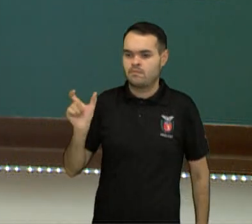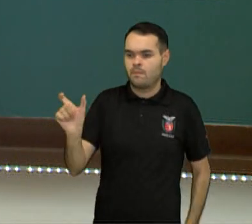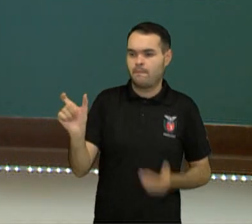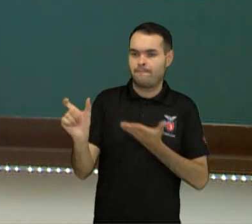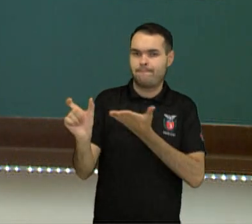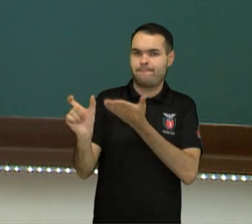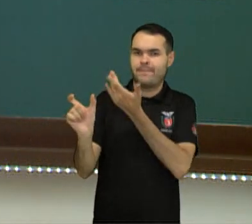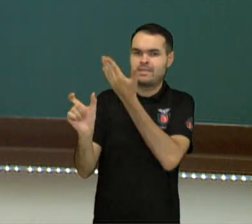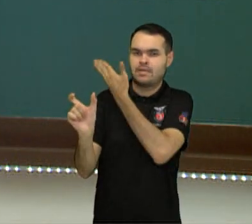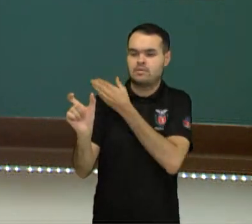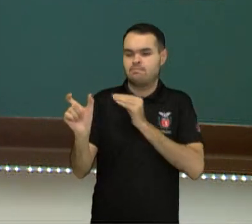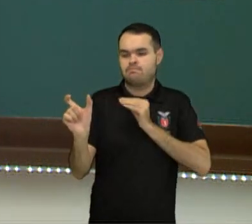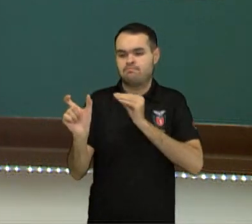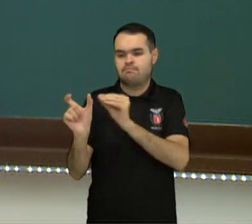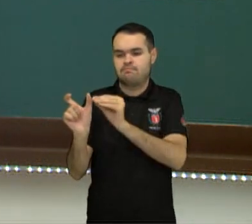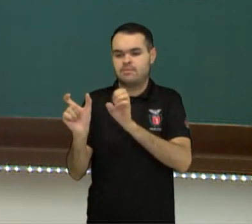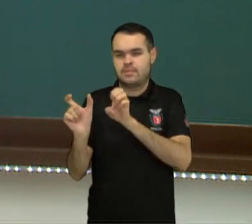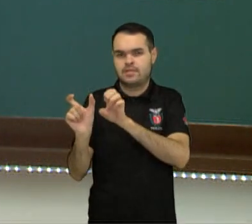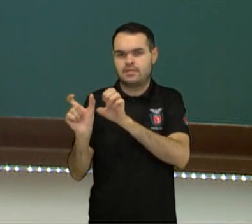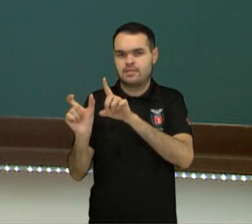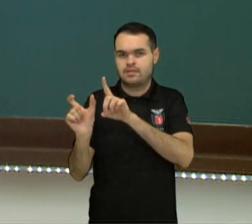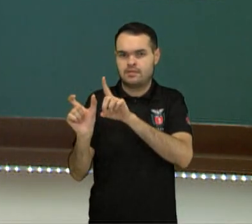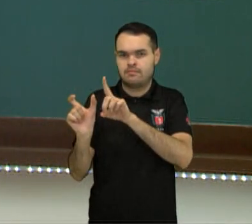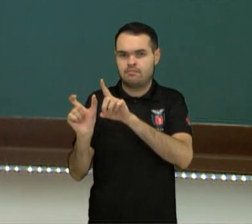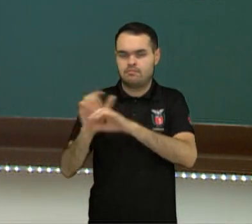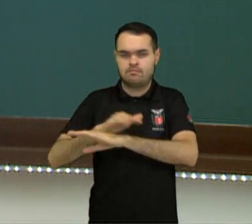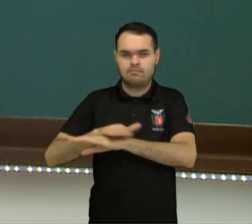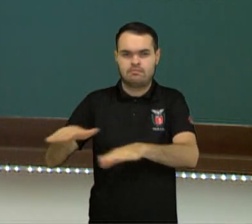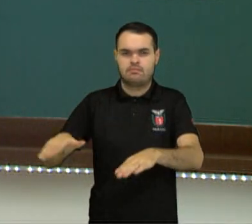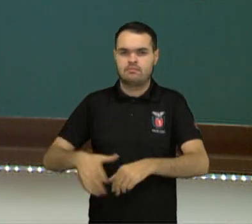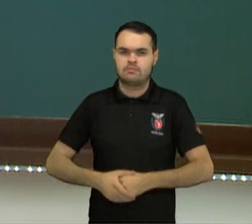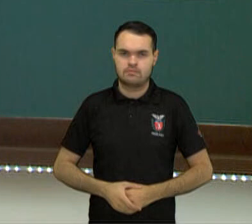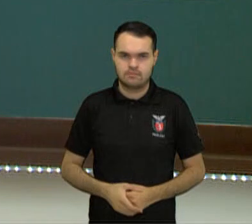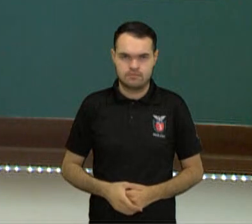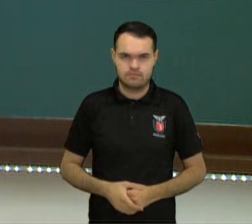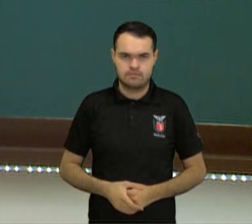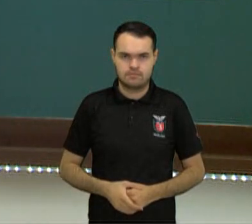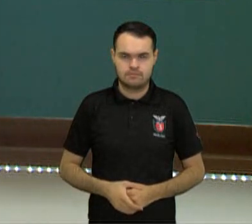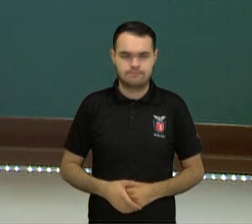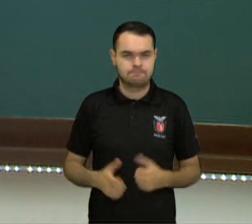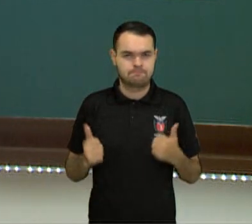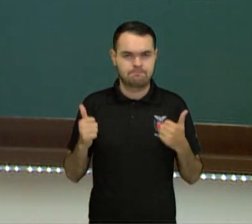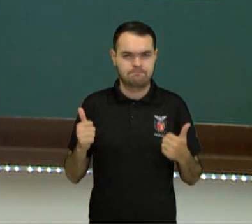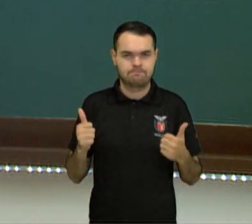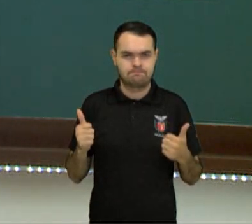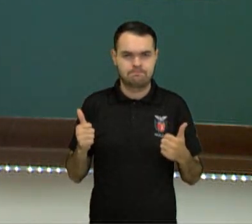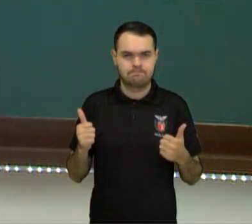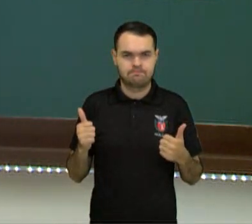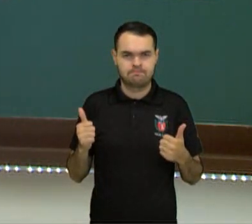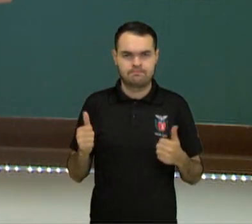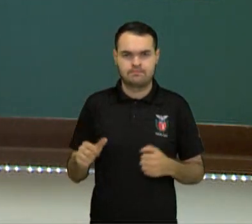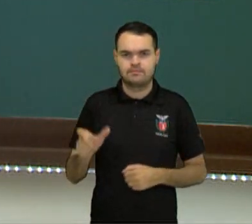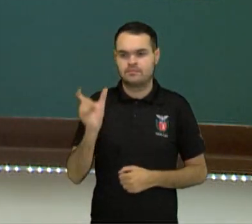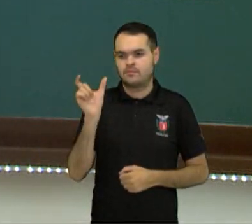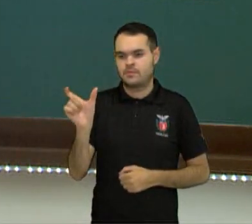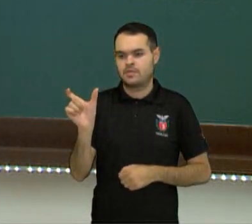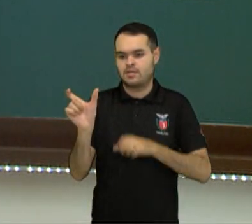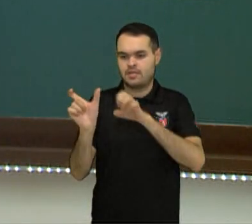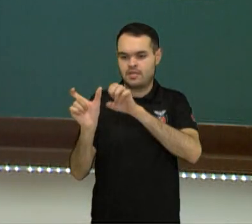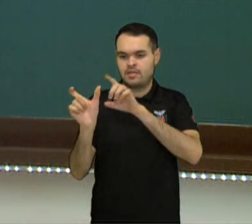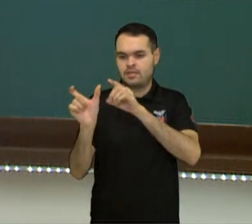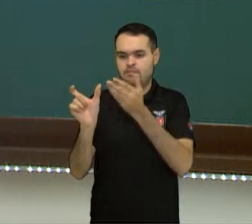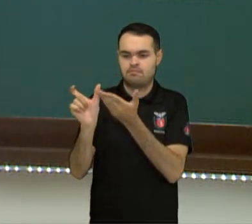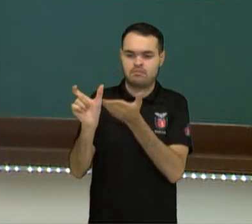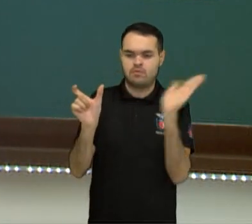passado, basta acrescentar o ED. Acabou, tá? Então, se a gente tira o ED deles aqui, eles ficam